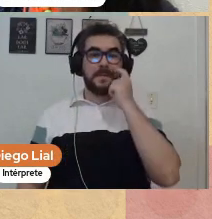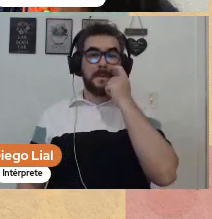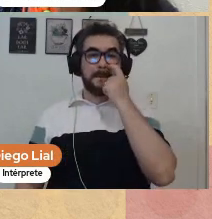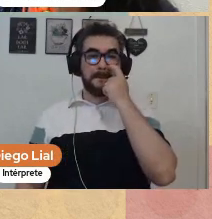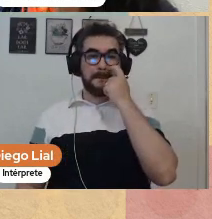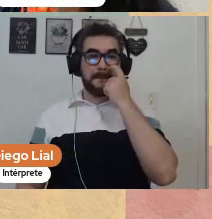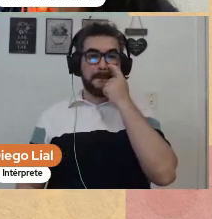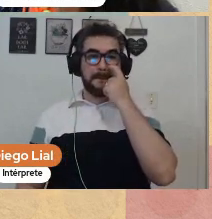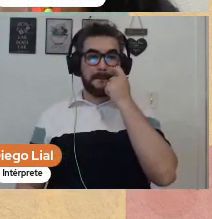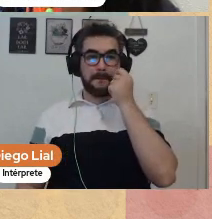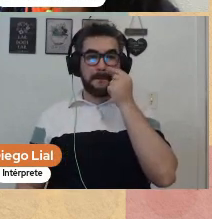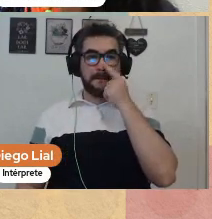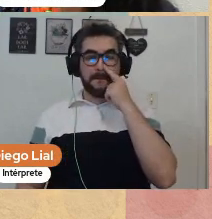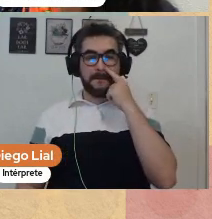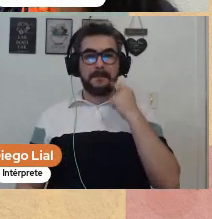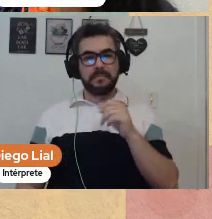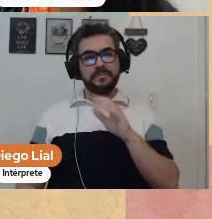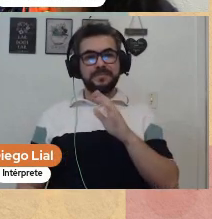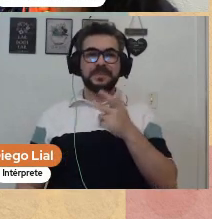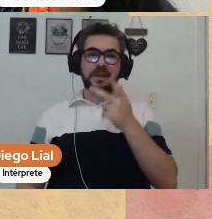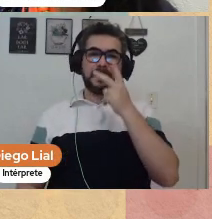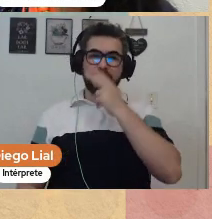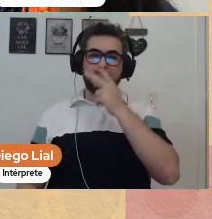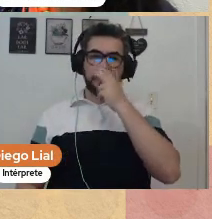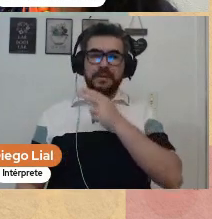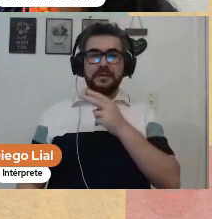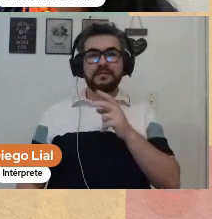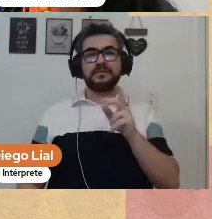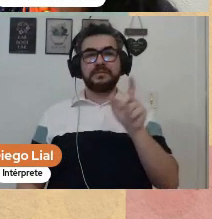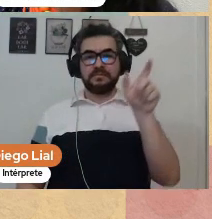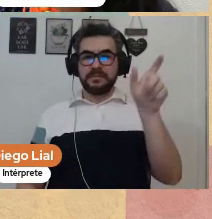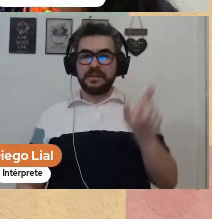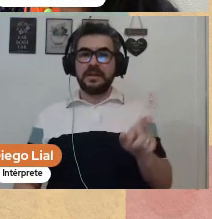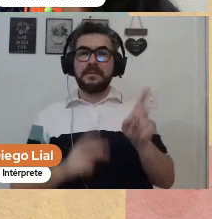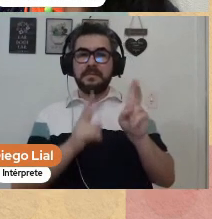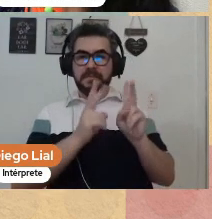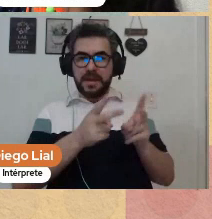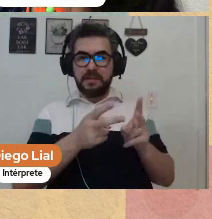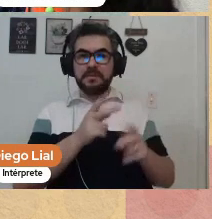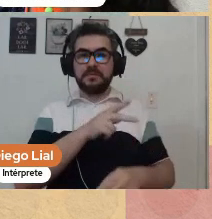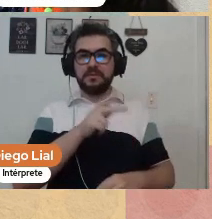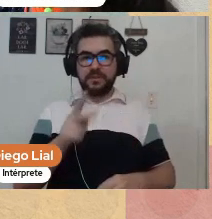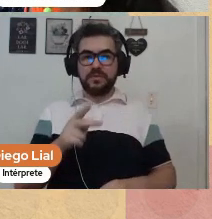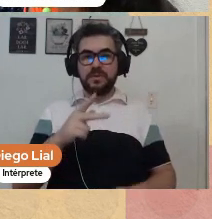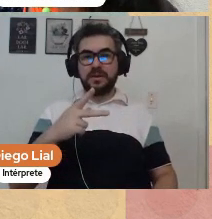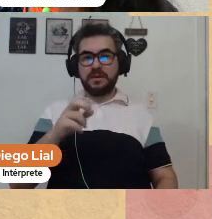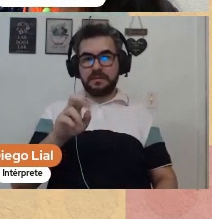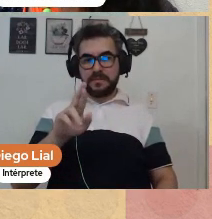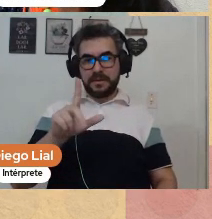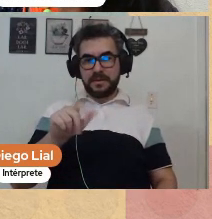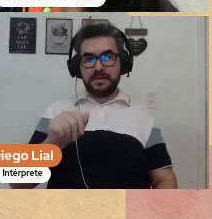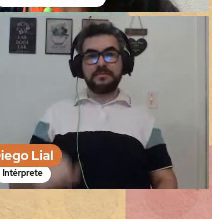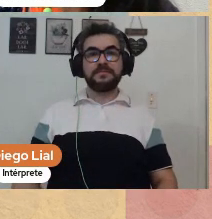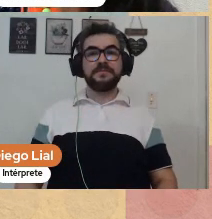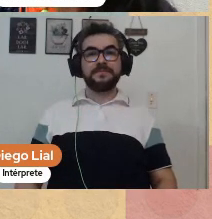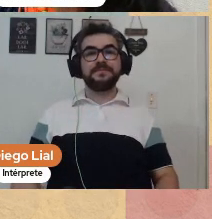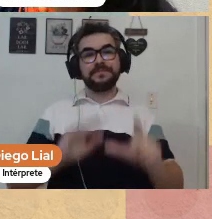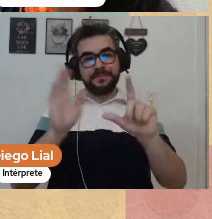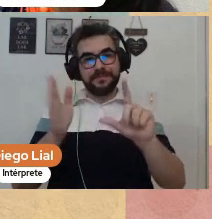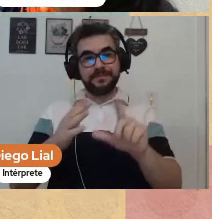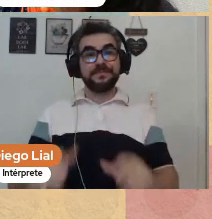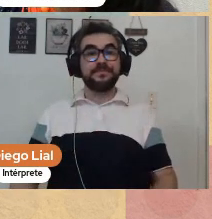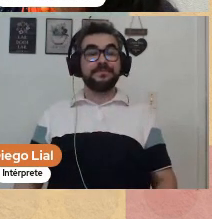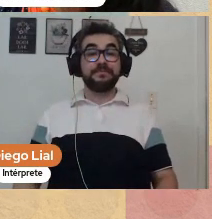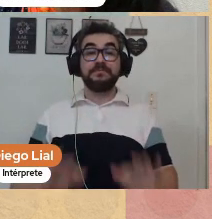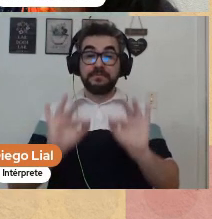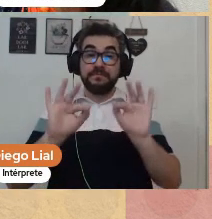Sim, aí pode passar, que são mais referências da professora Perla, né, quem tivesse interesse, e agradecer a vocês e pedir mil